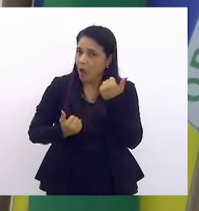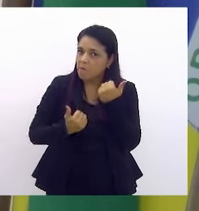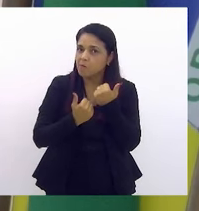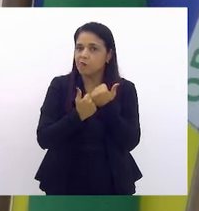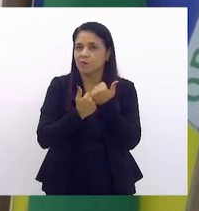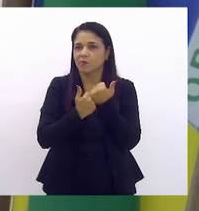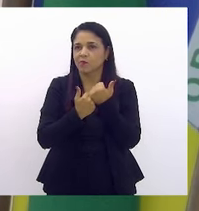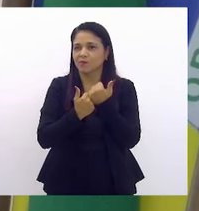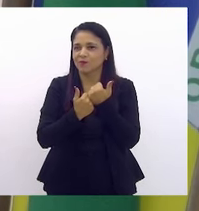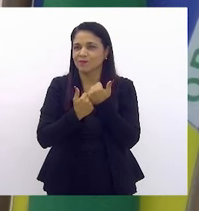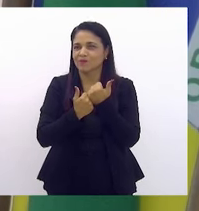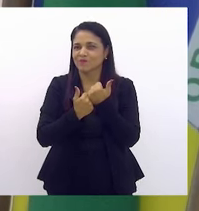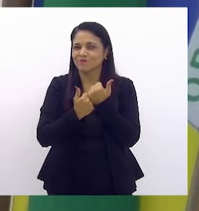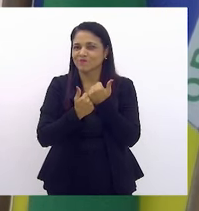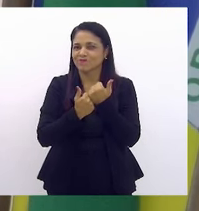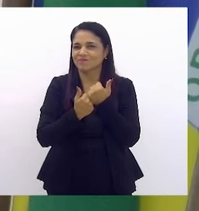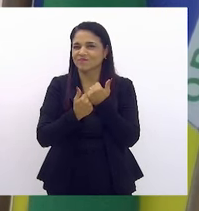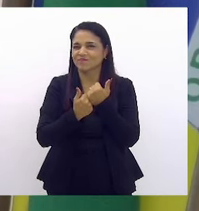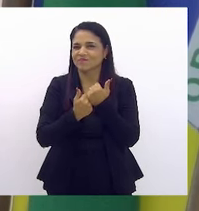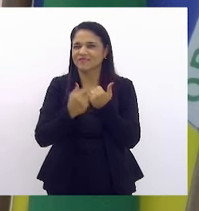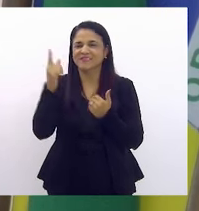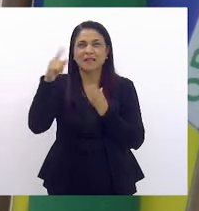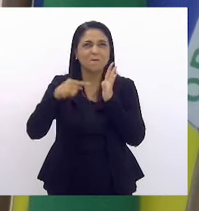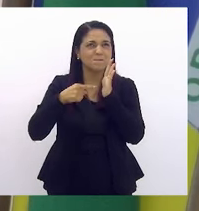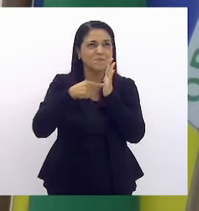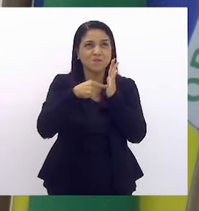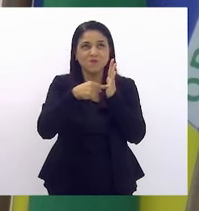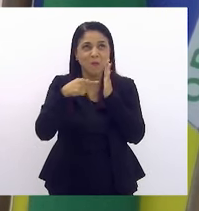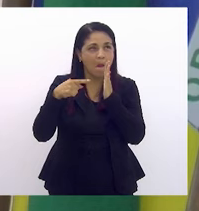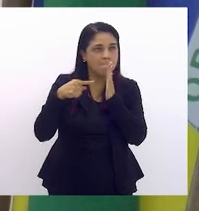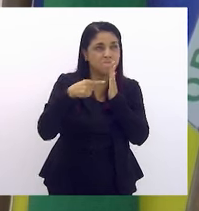Está aprendendo aí, está aprendendo ali.